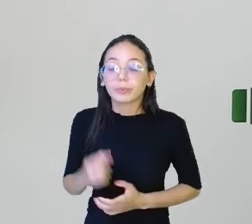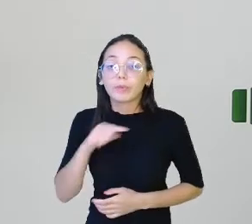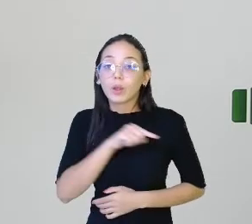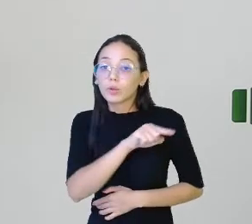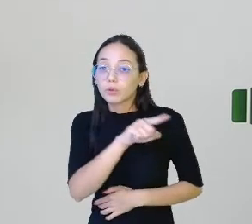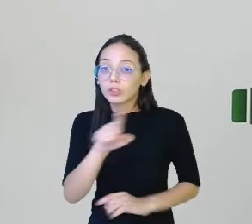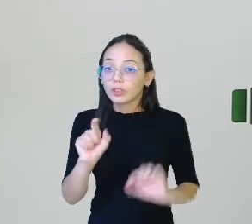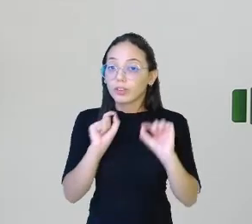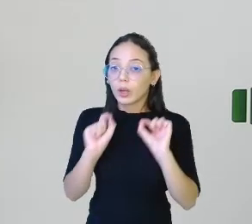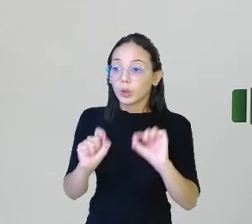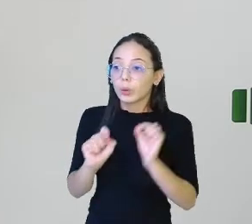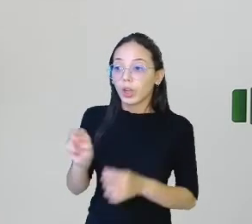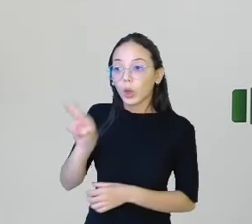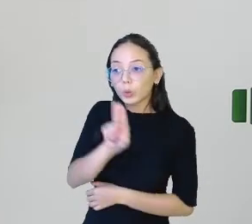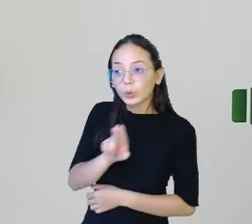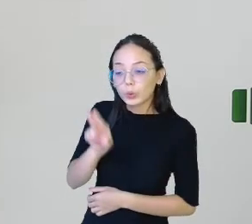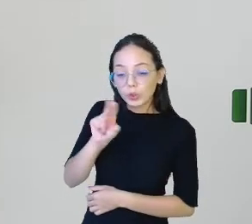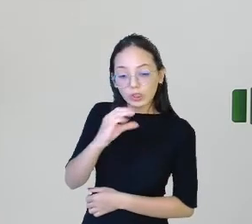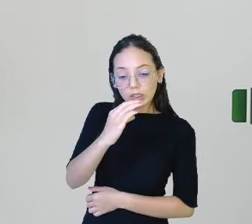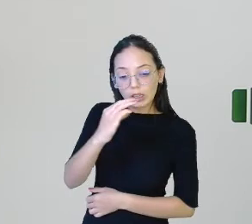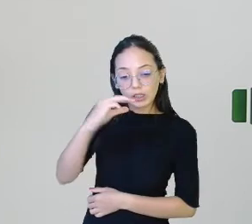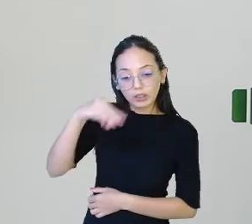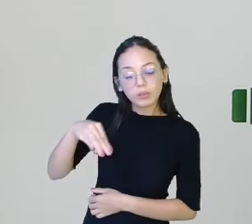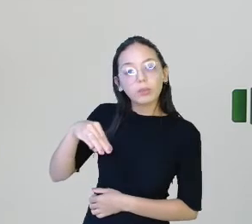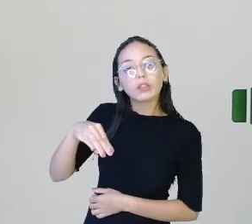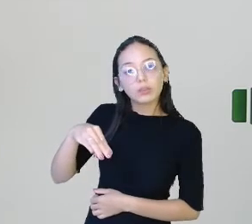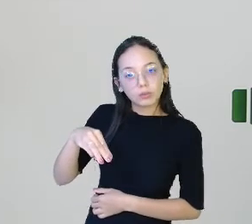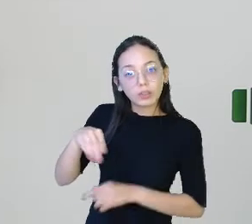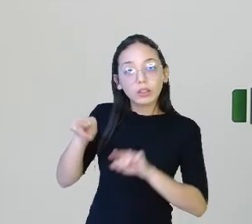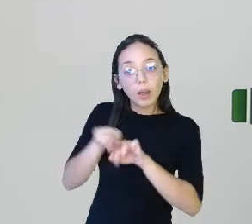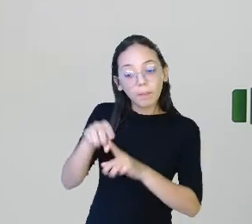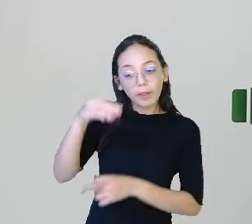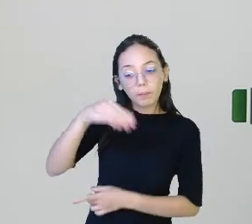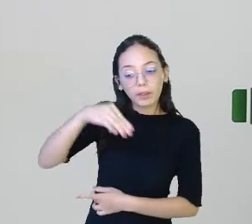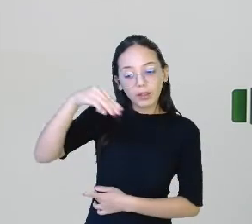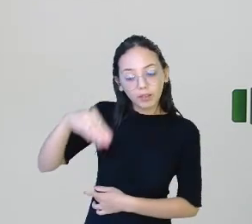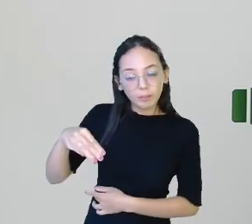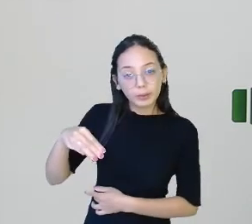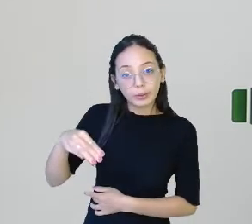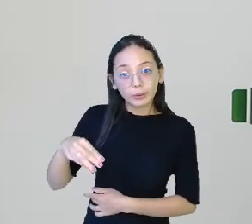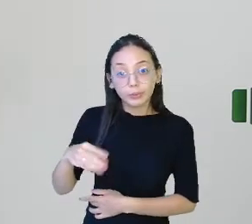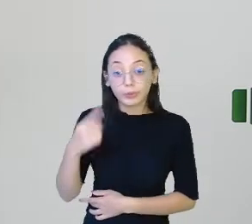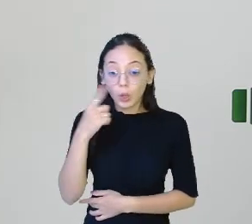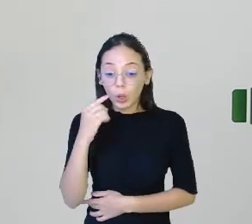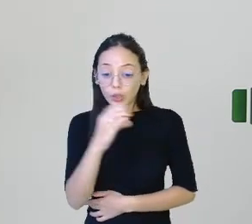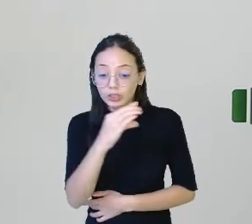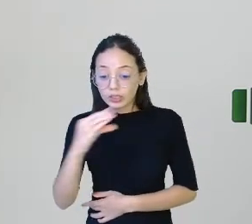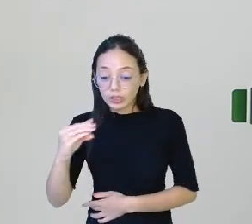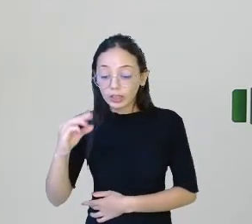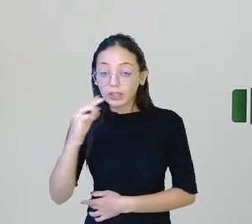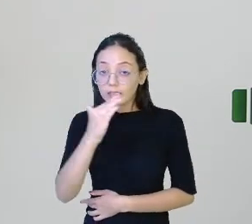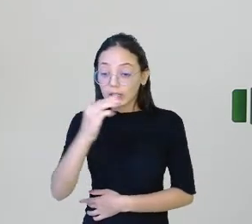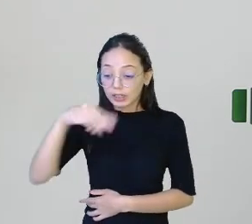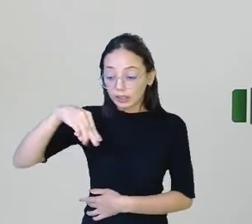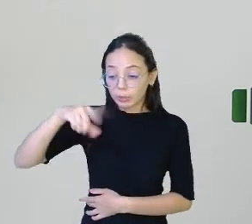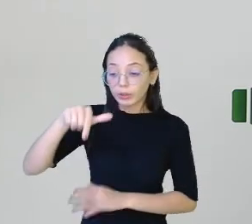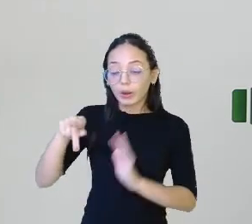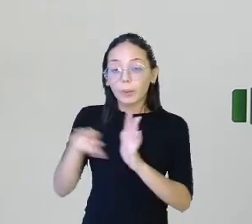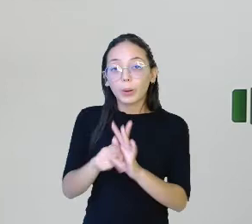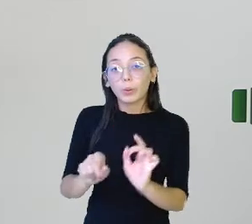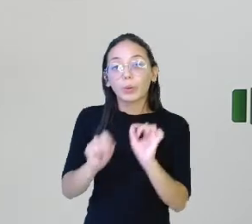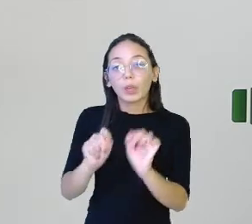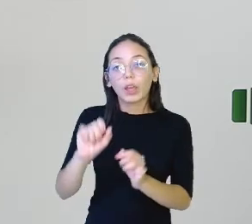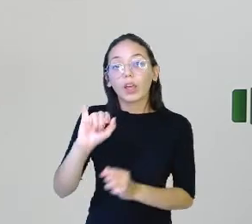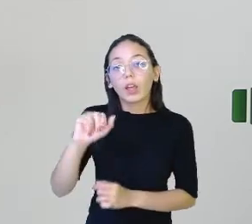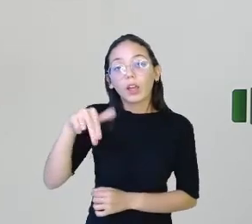você vai utilizar centímetro e milímetro. E nesse caso, o centímetro é a minha parte